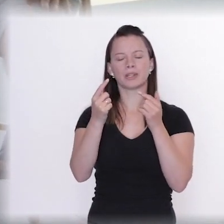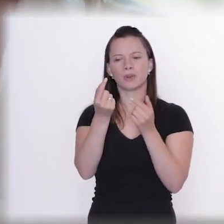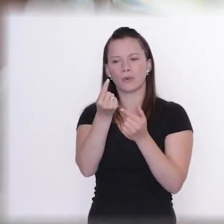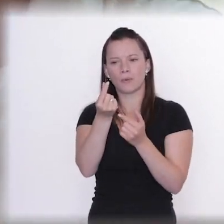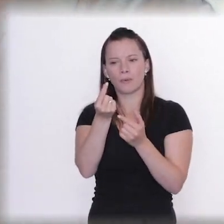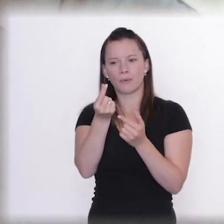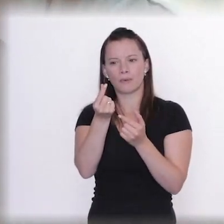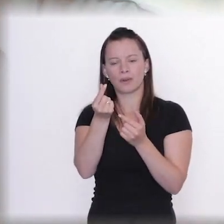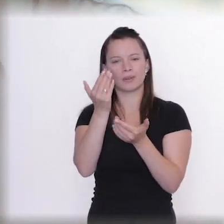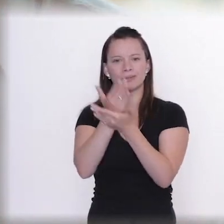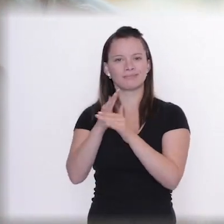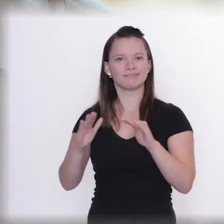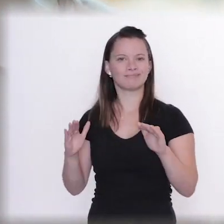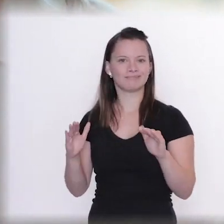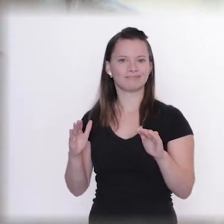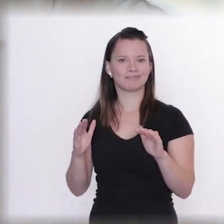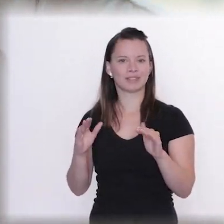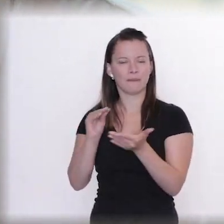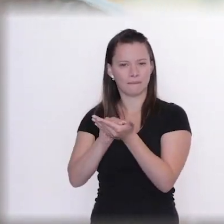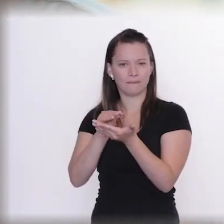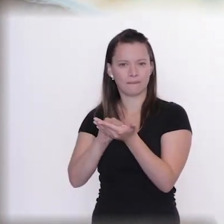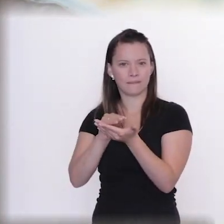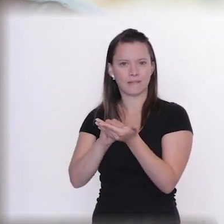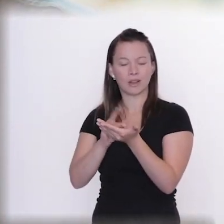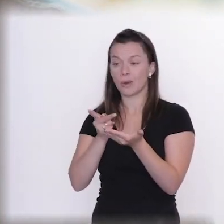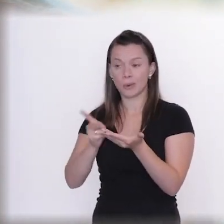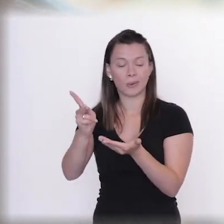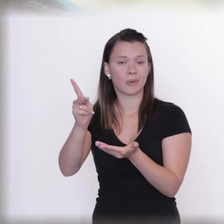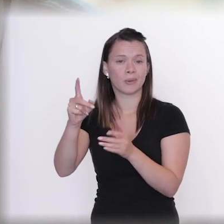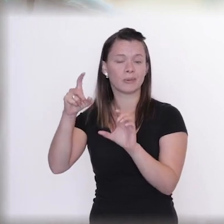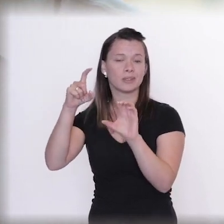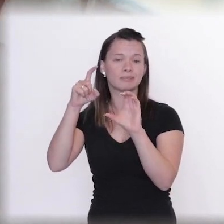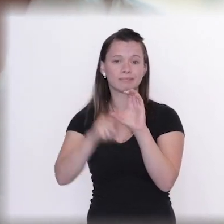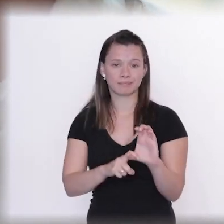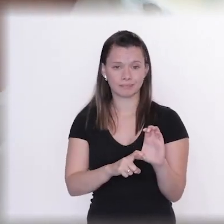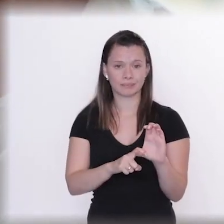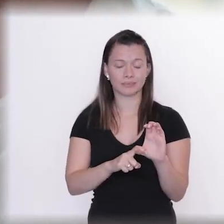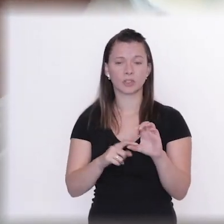entendeu? Que o bairro continua sendo precário, continua sendo dependente, subalterno,